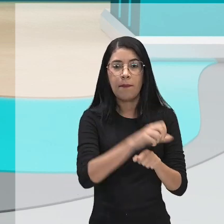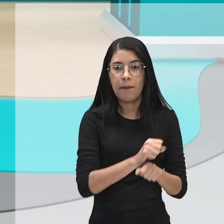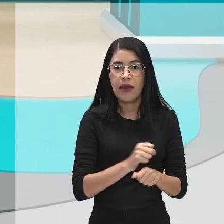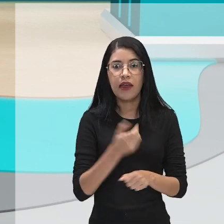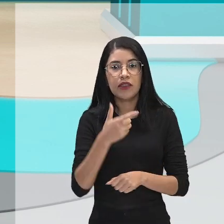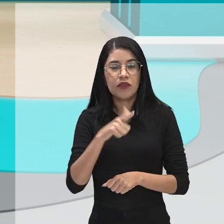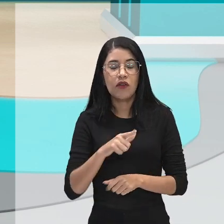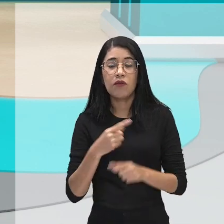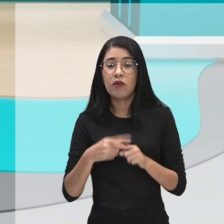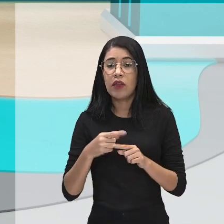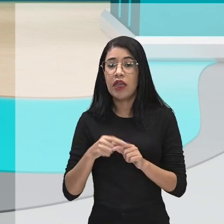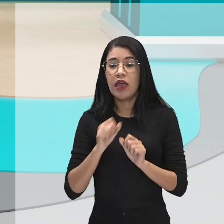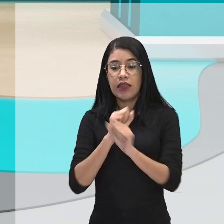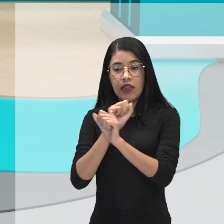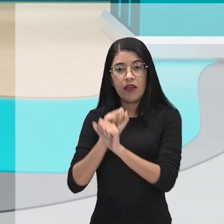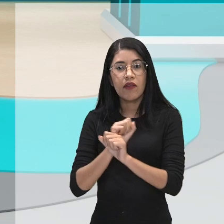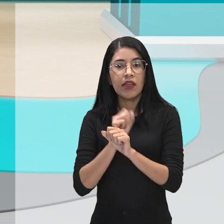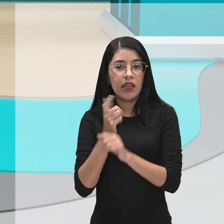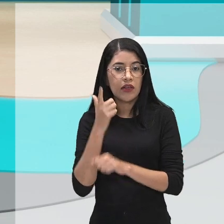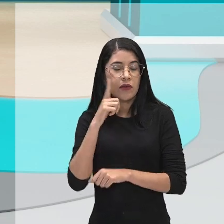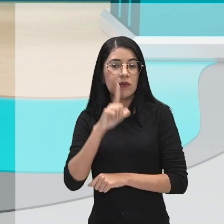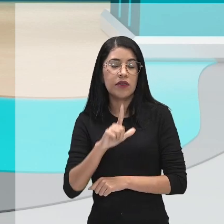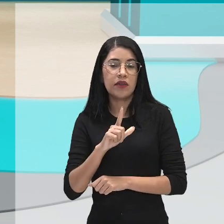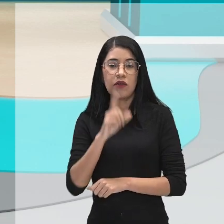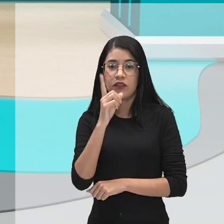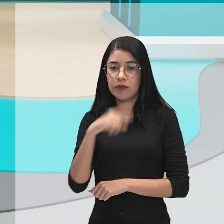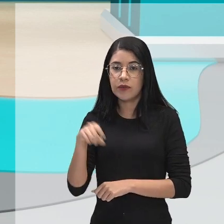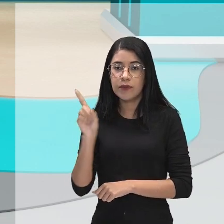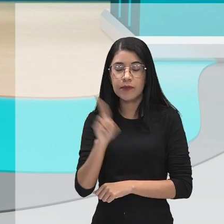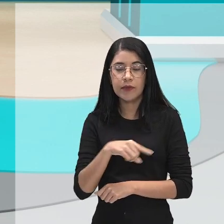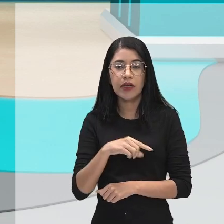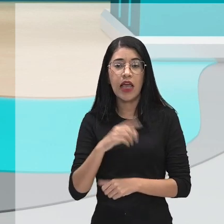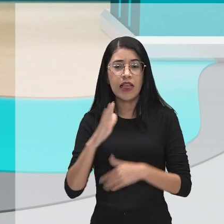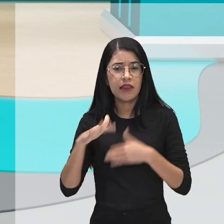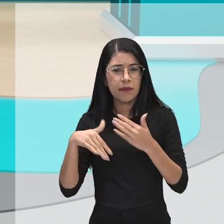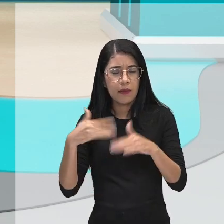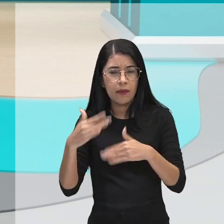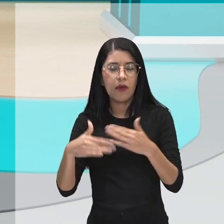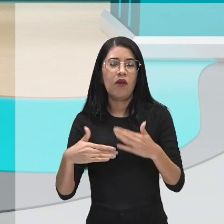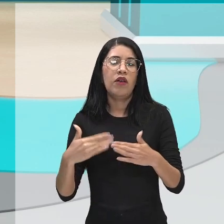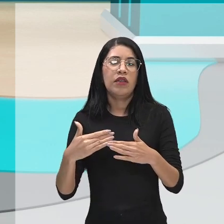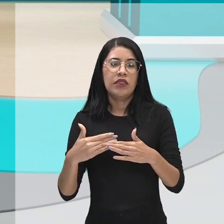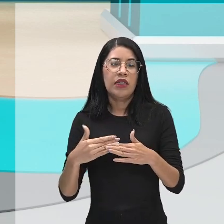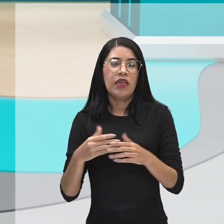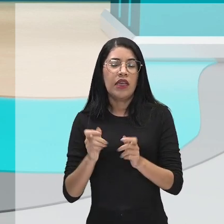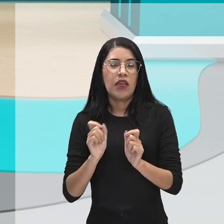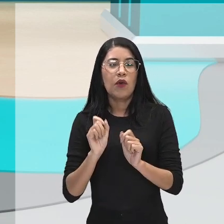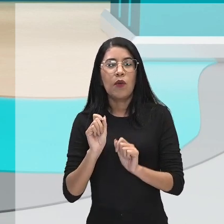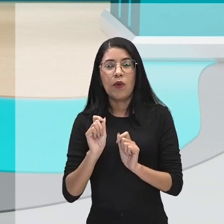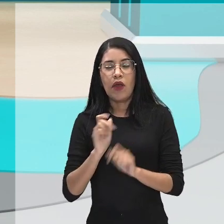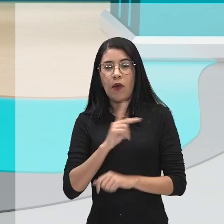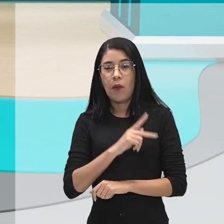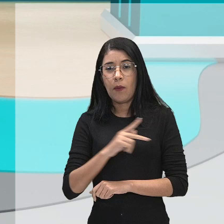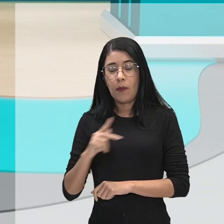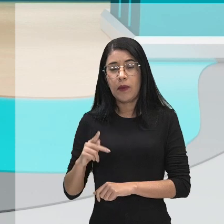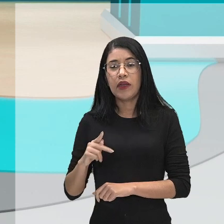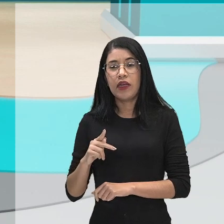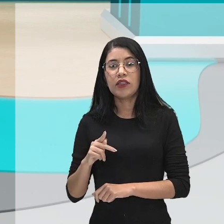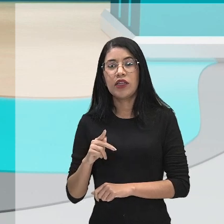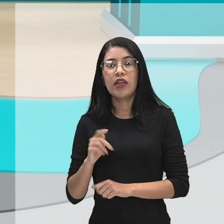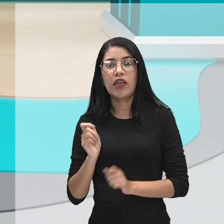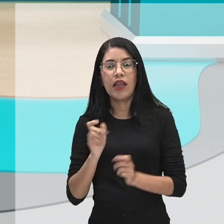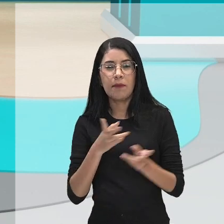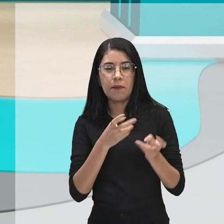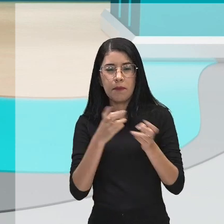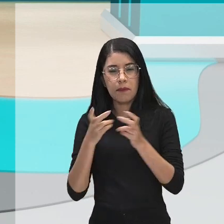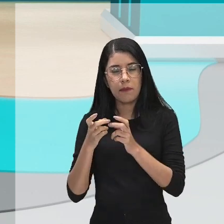sabiam se defender. Então foi proibido. Só depois de muitos anos que um presidente, né, Getúlio Vargas,